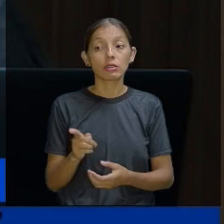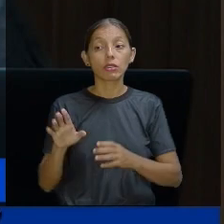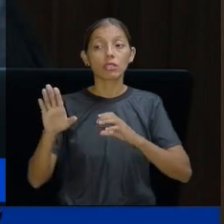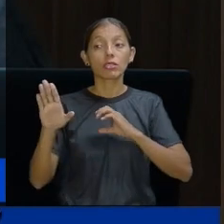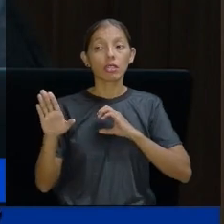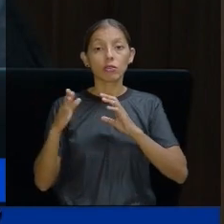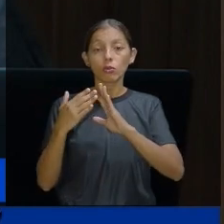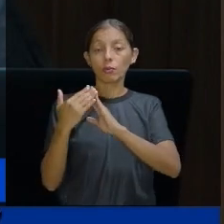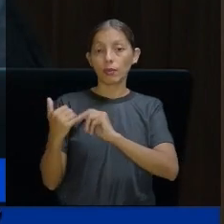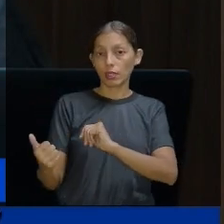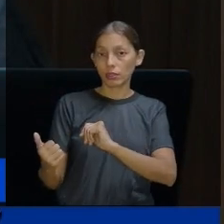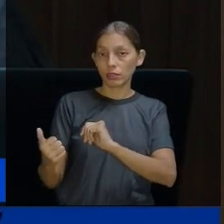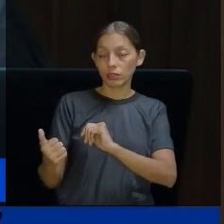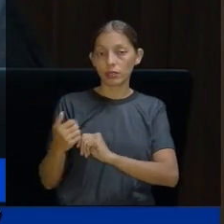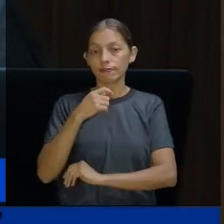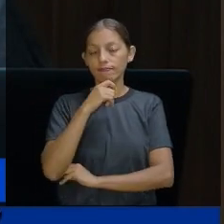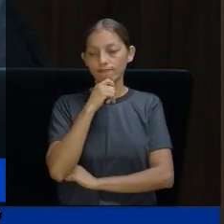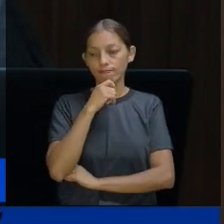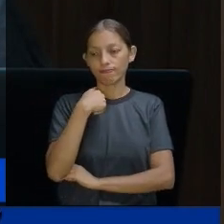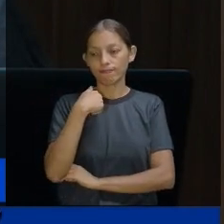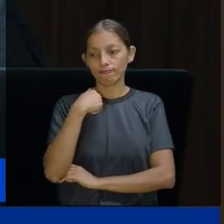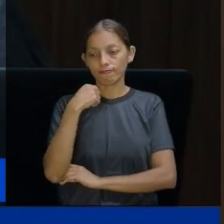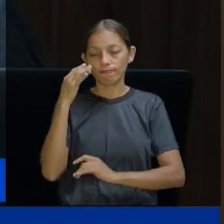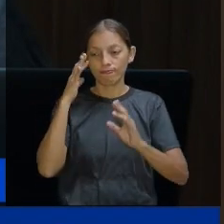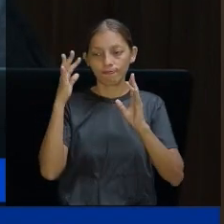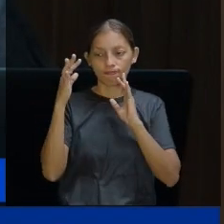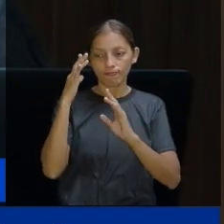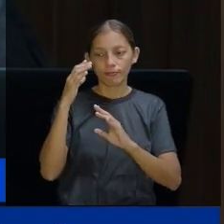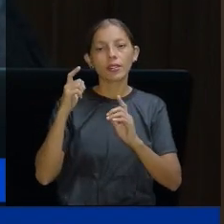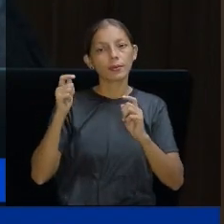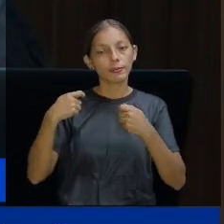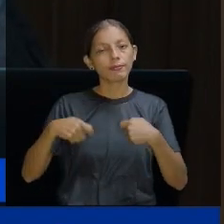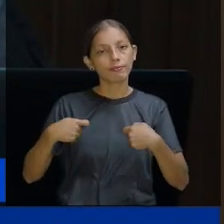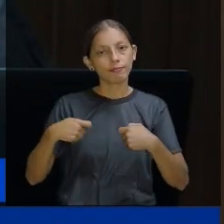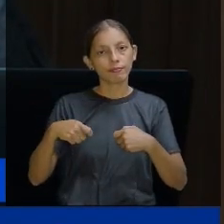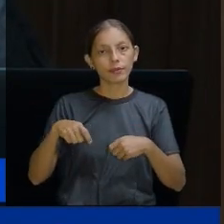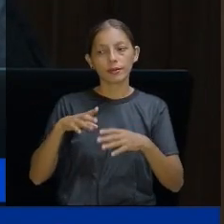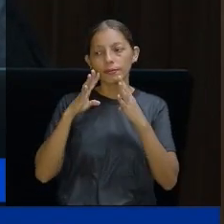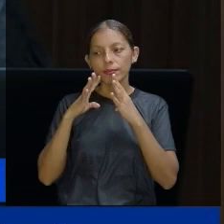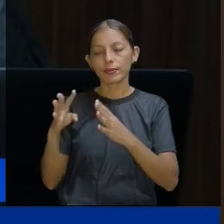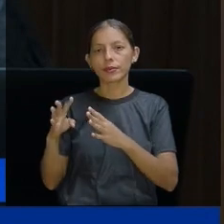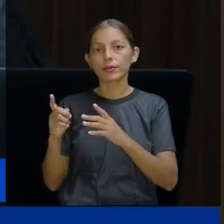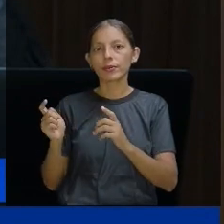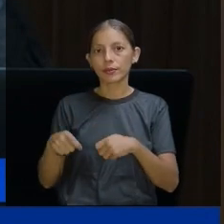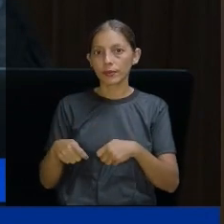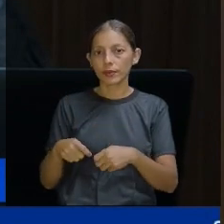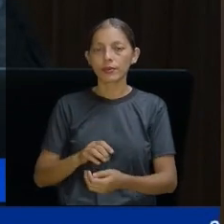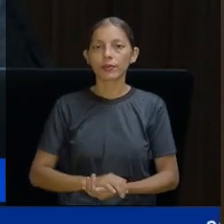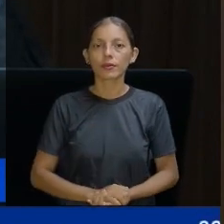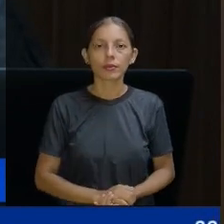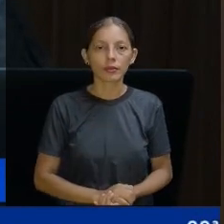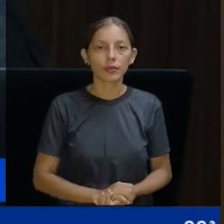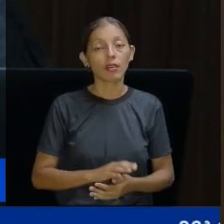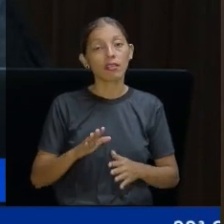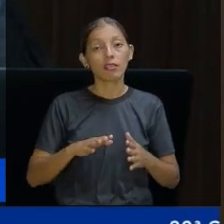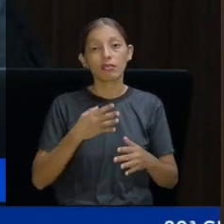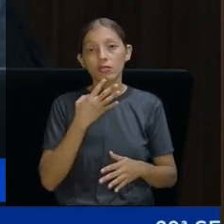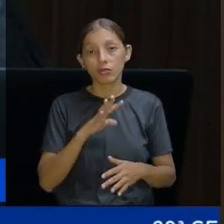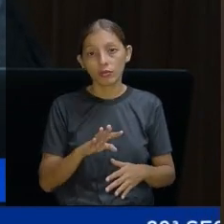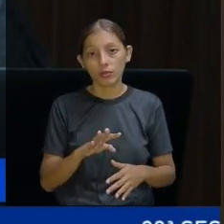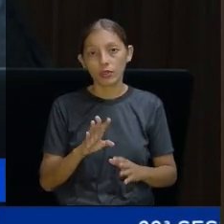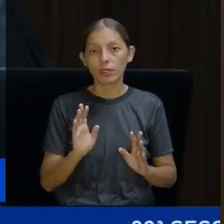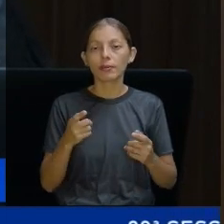é preferível a gente ir ao mérito do que já rejeitar liminarmente ou não conhecer, melhor